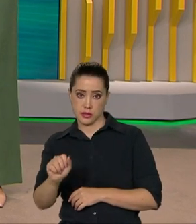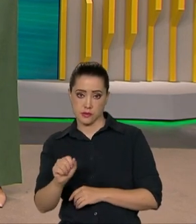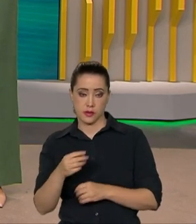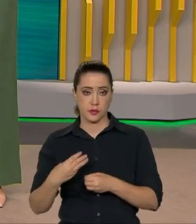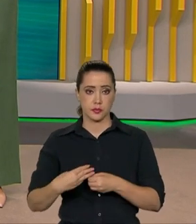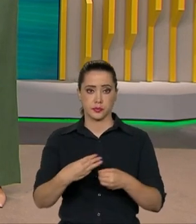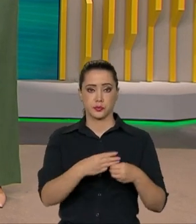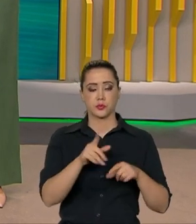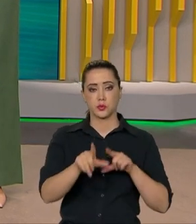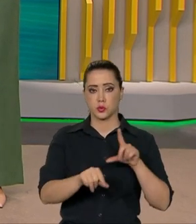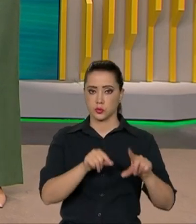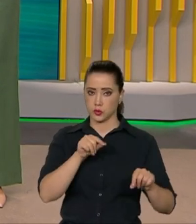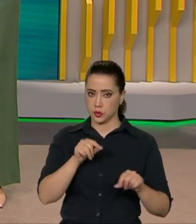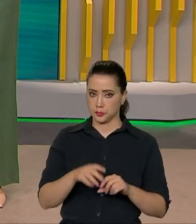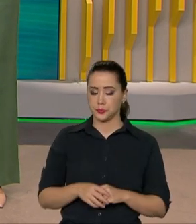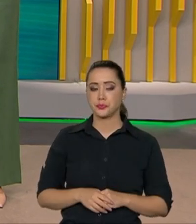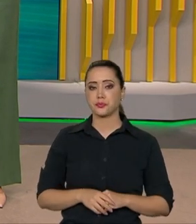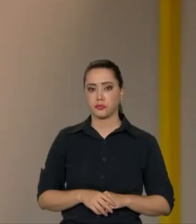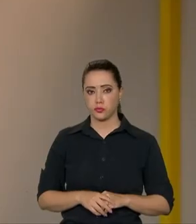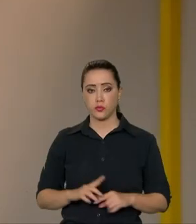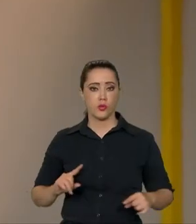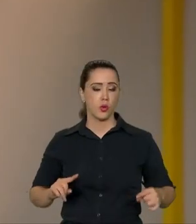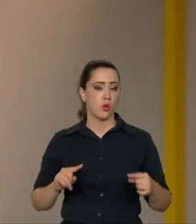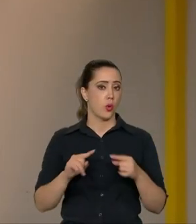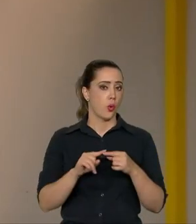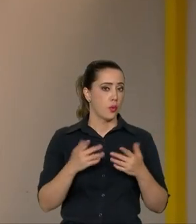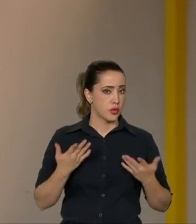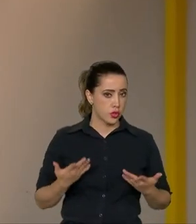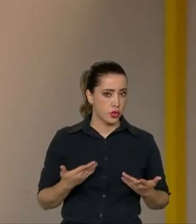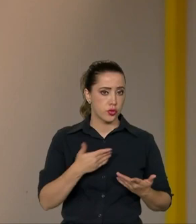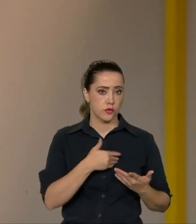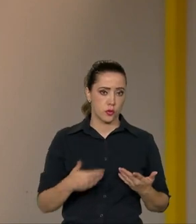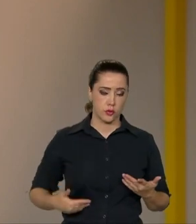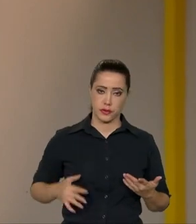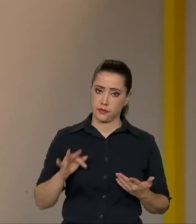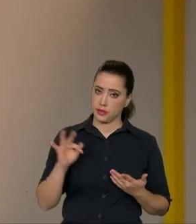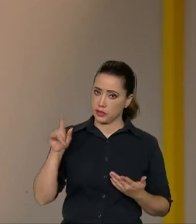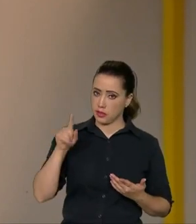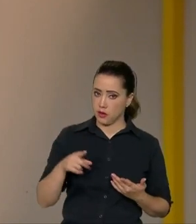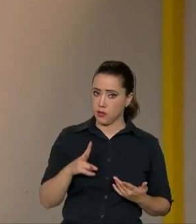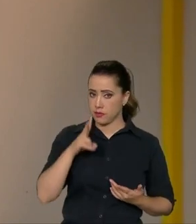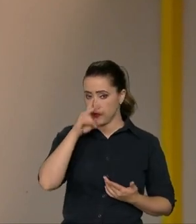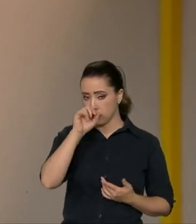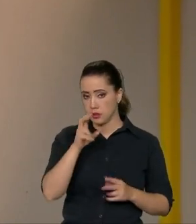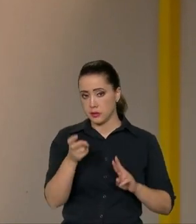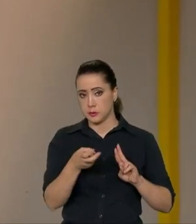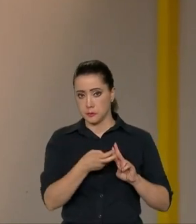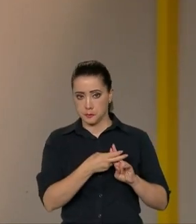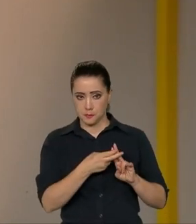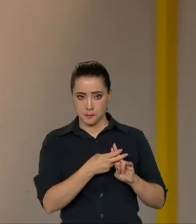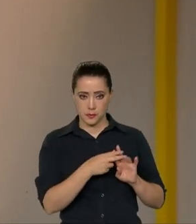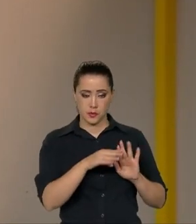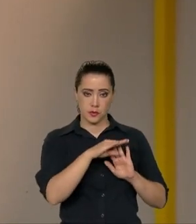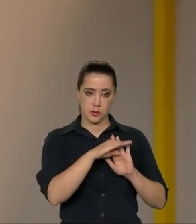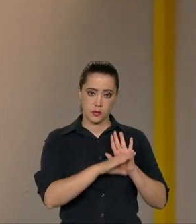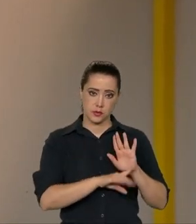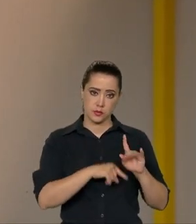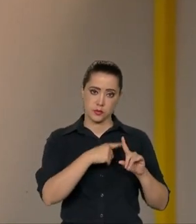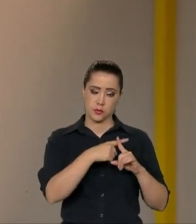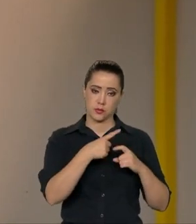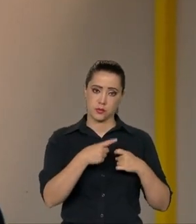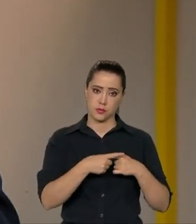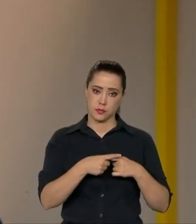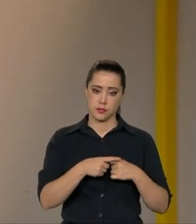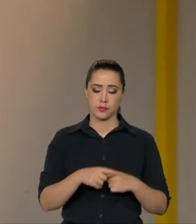vagas em municípios pré-selecionados. As metas do governo federal são fortalecer o Sistema Único de Saúde e